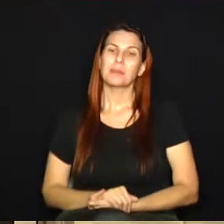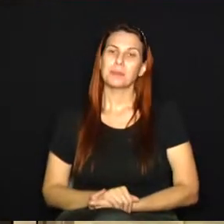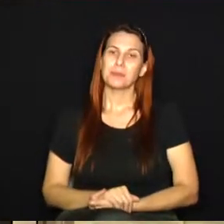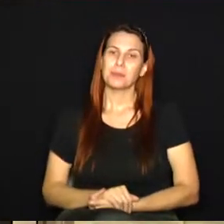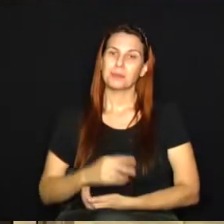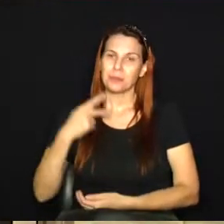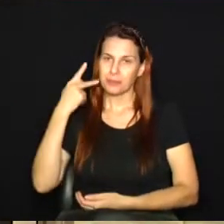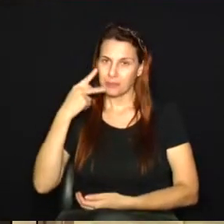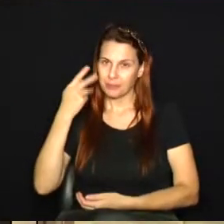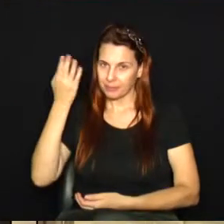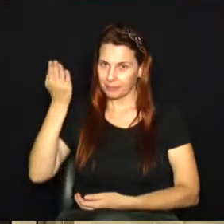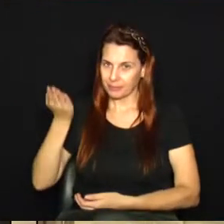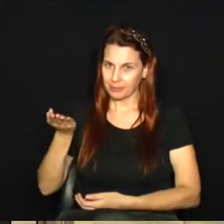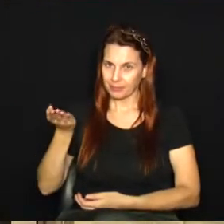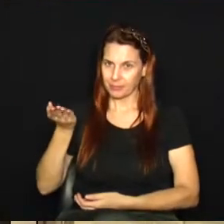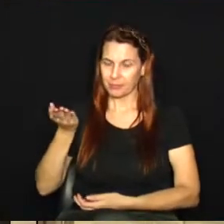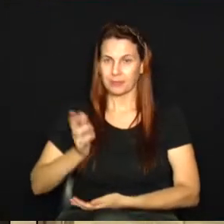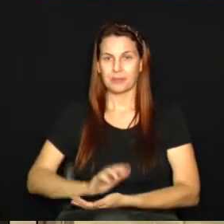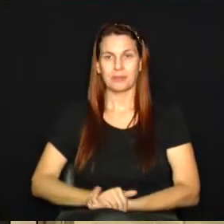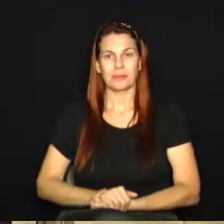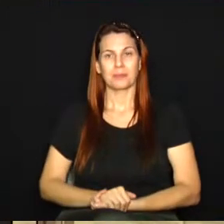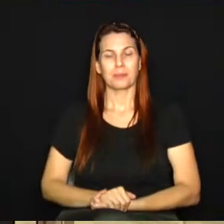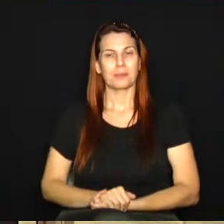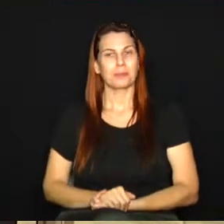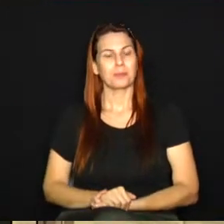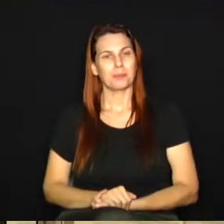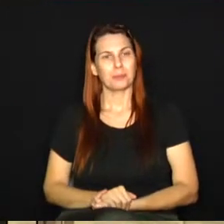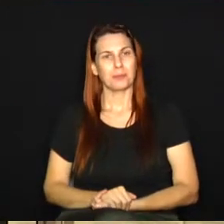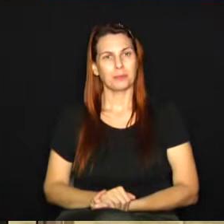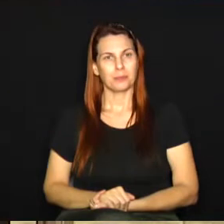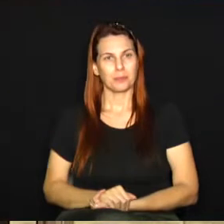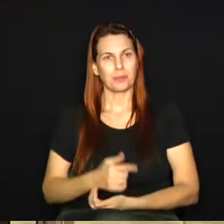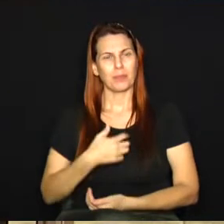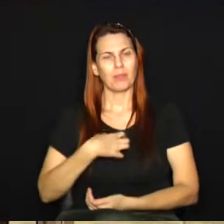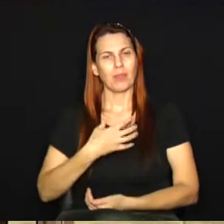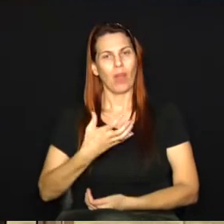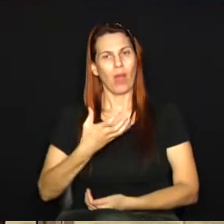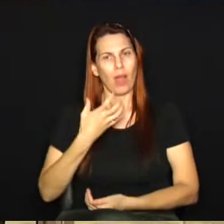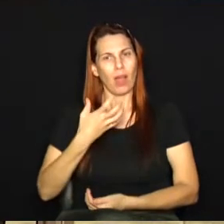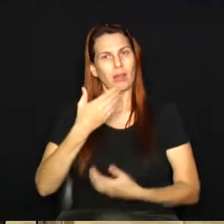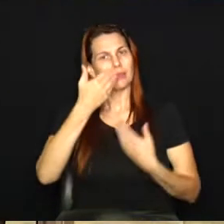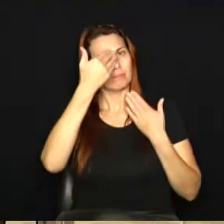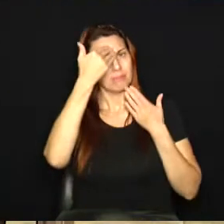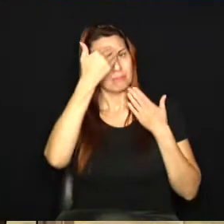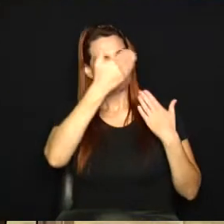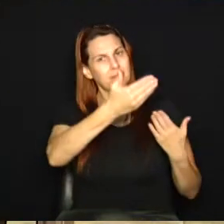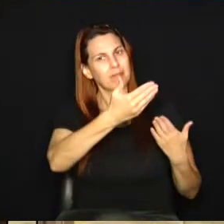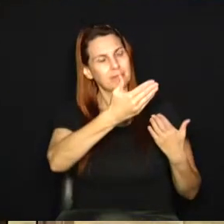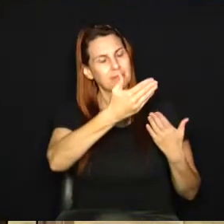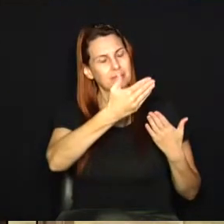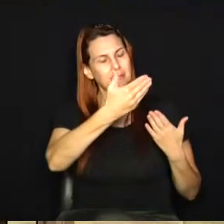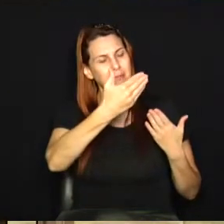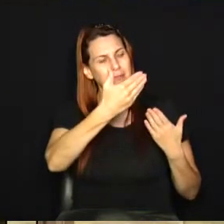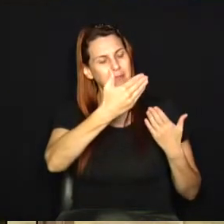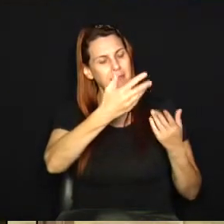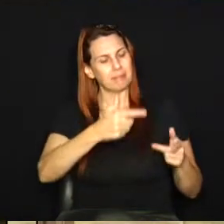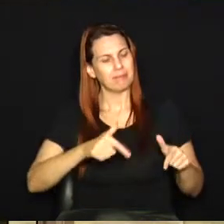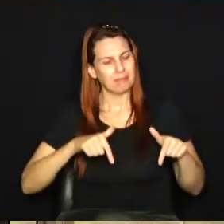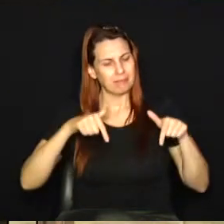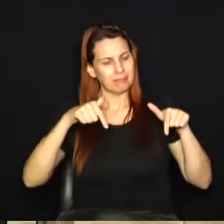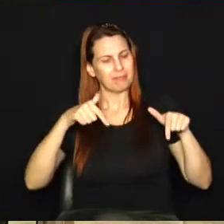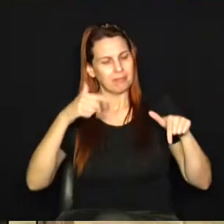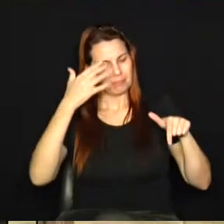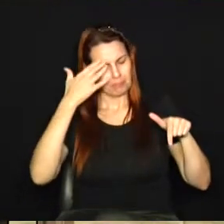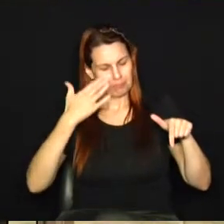vereador Paulo Haddad, quero agradecer aí esta honraria, sem ser de